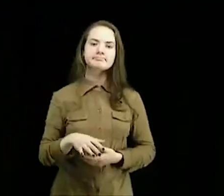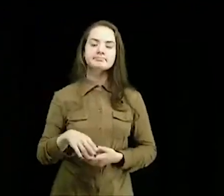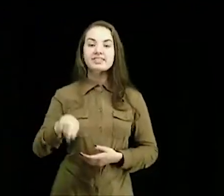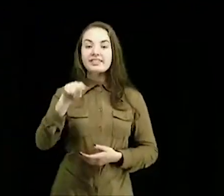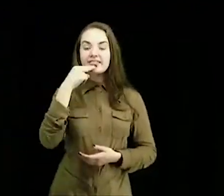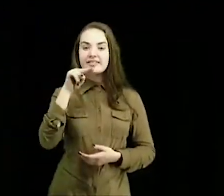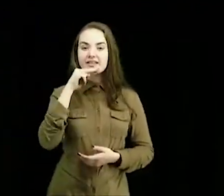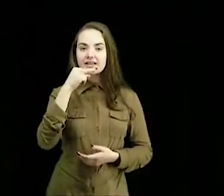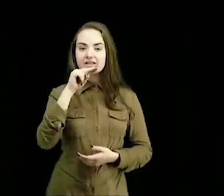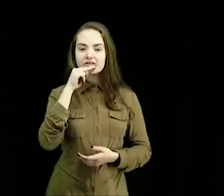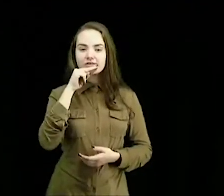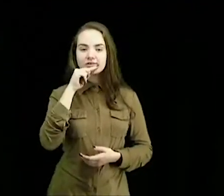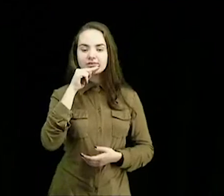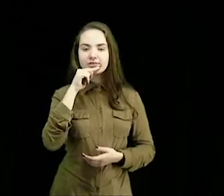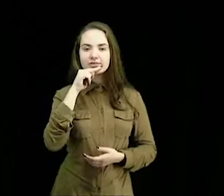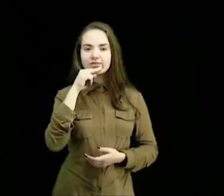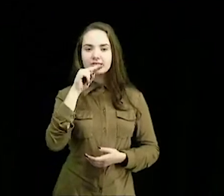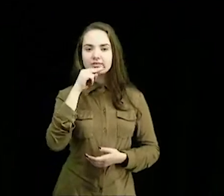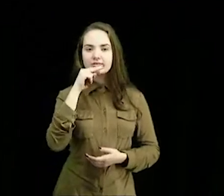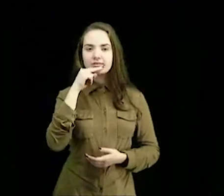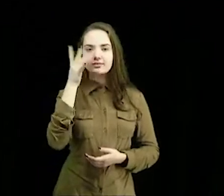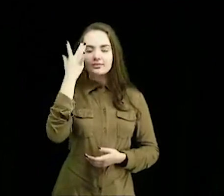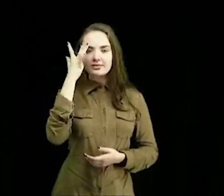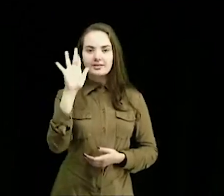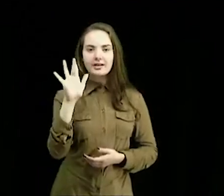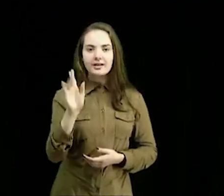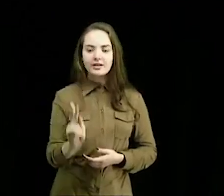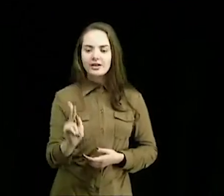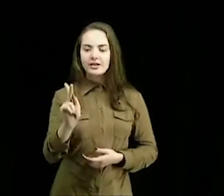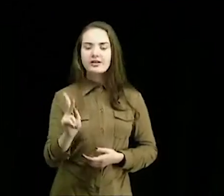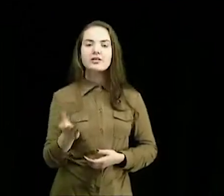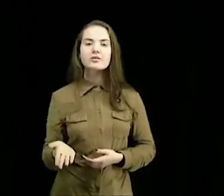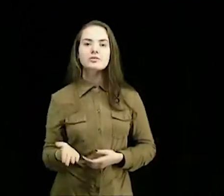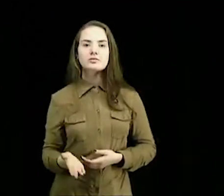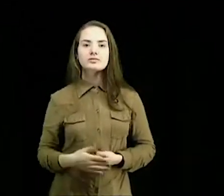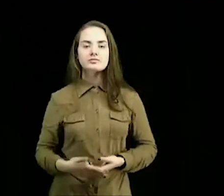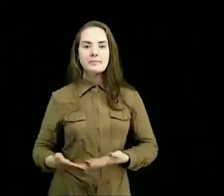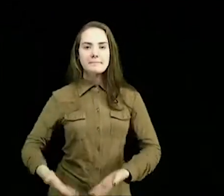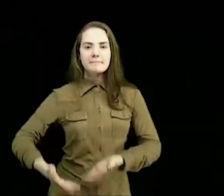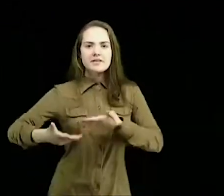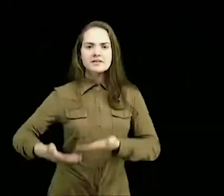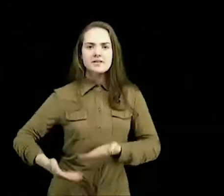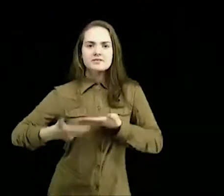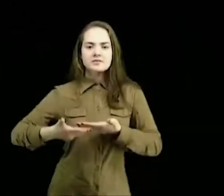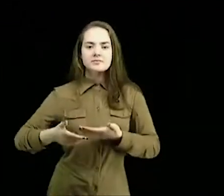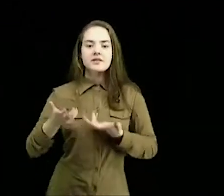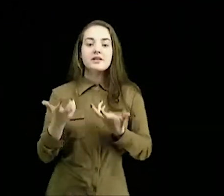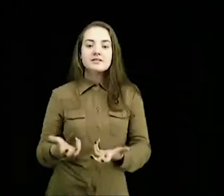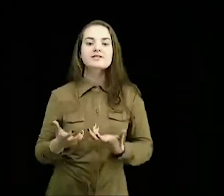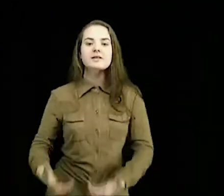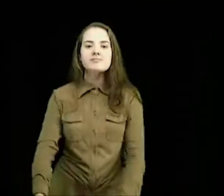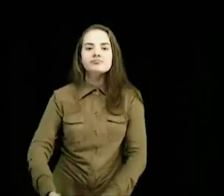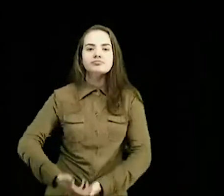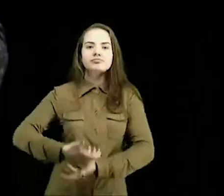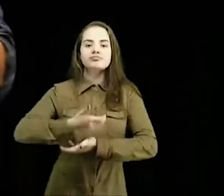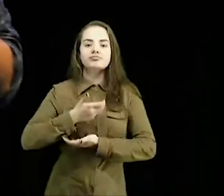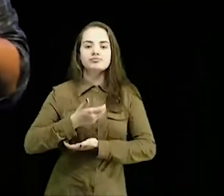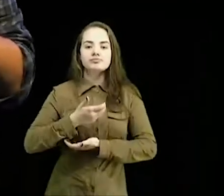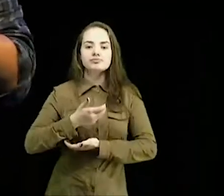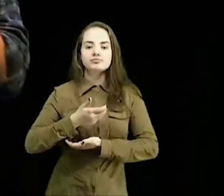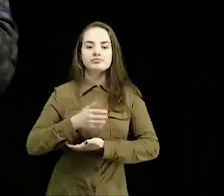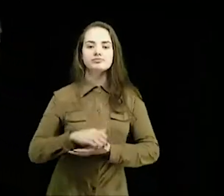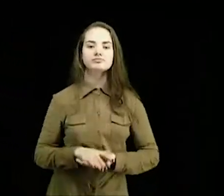netinho. Não sei quantos quilos aquele menino está pesando mais. Mas ele quer o meu colo, assim é de